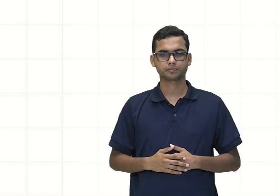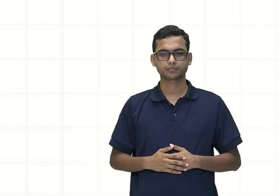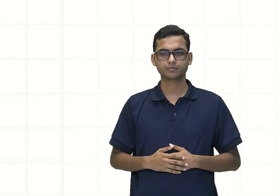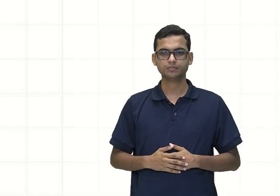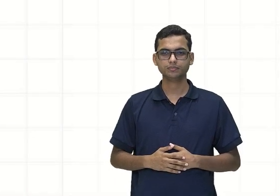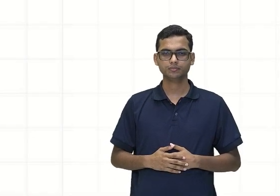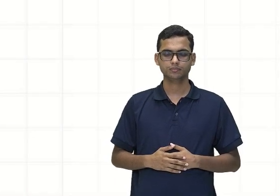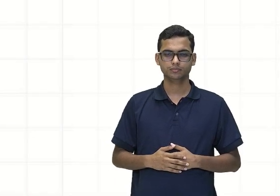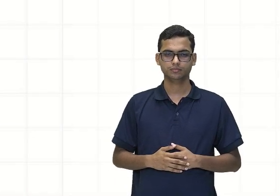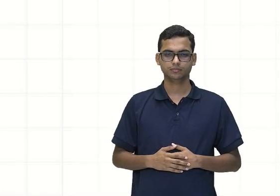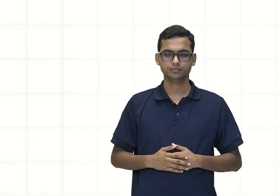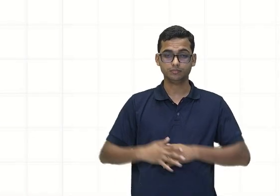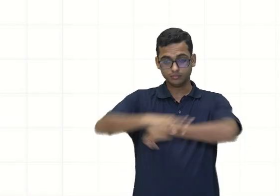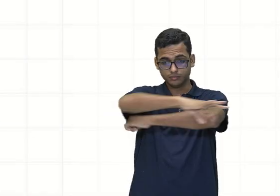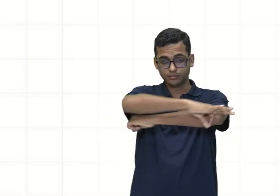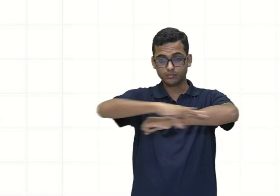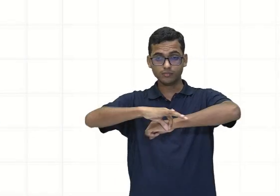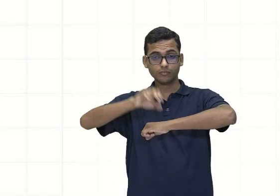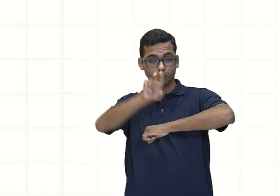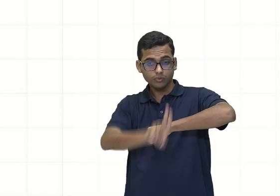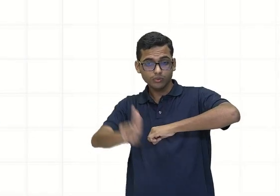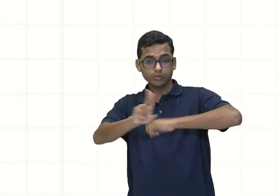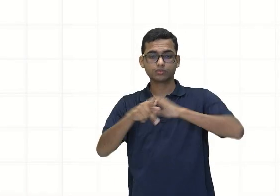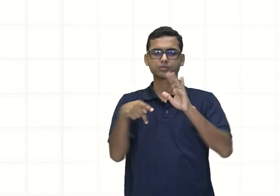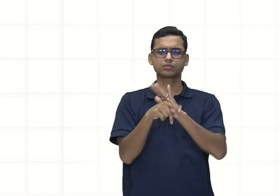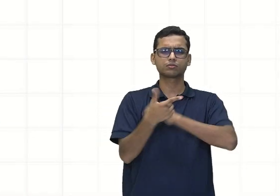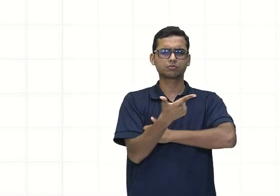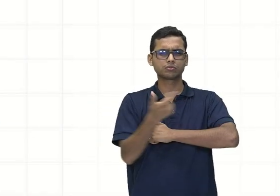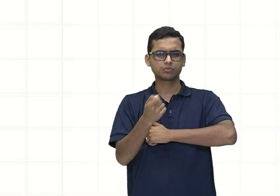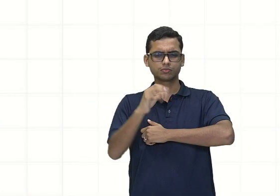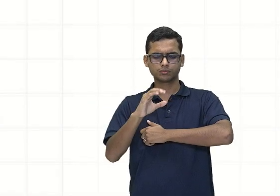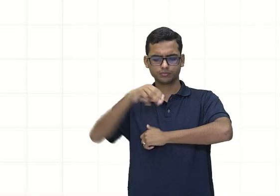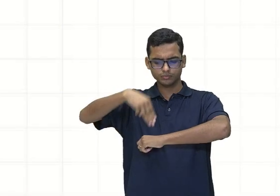Ao usar uma régua de 20 centímetros